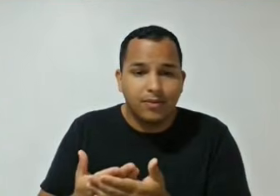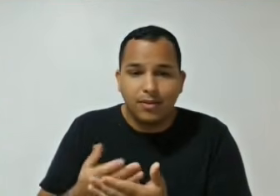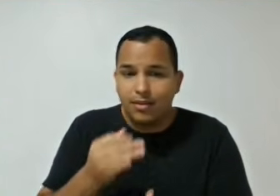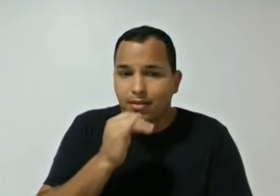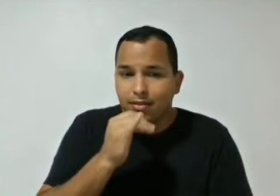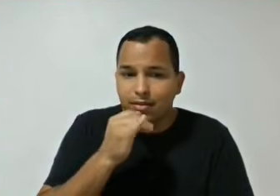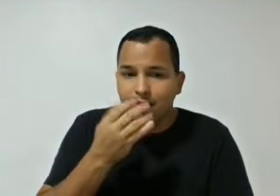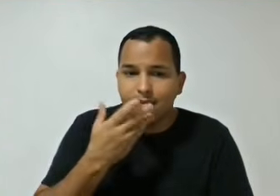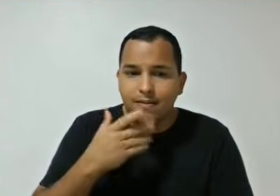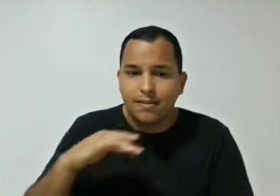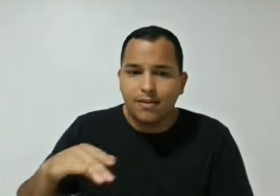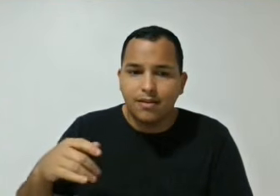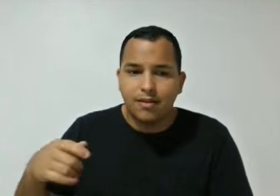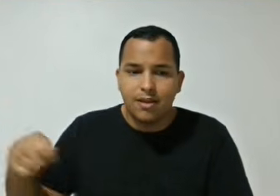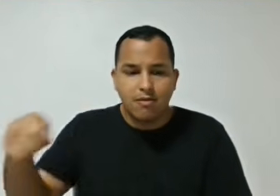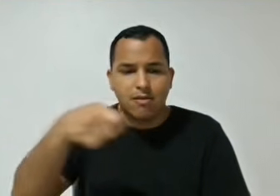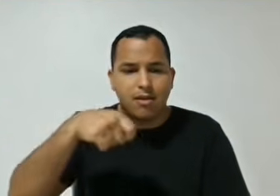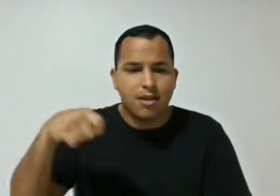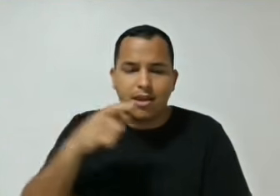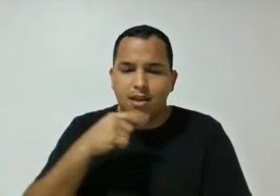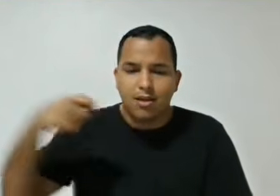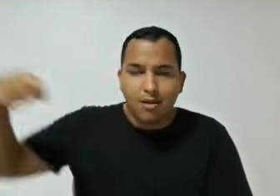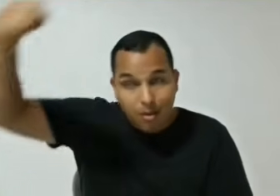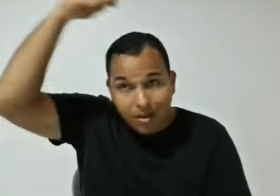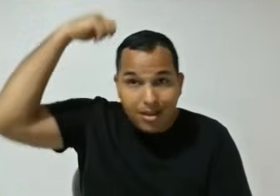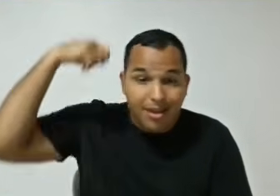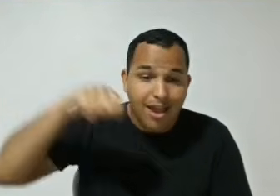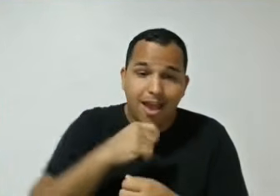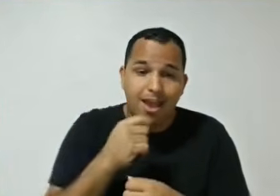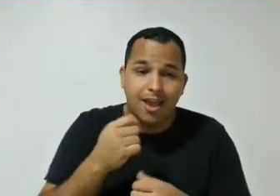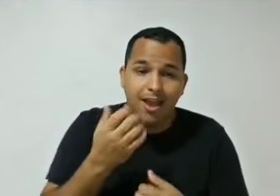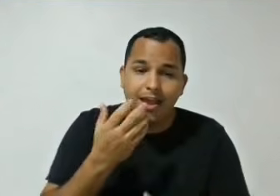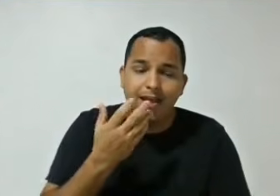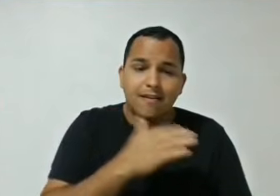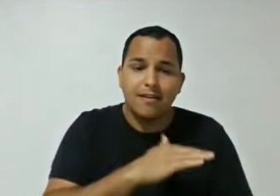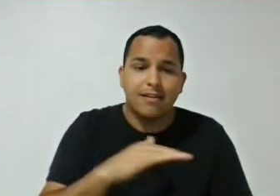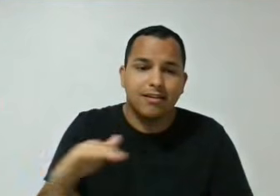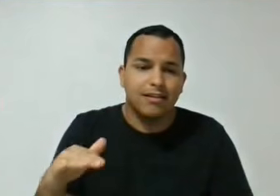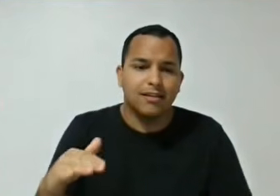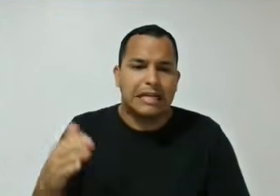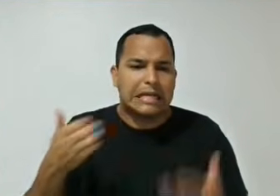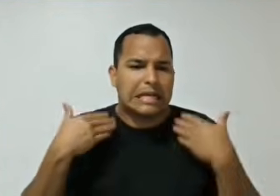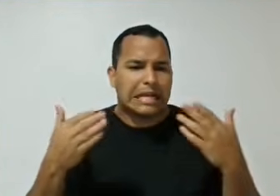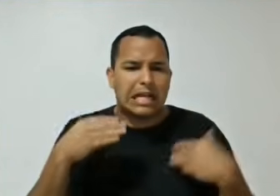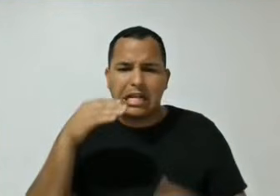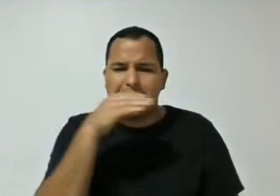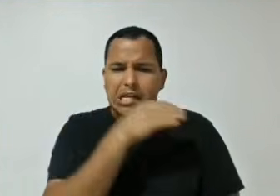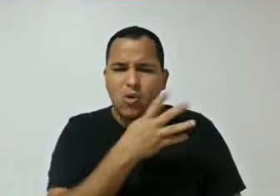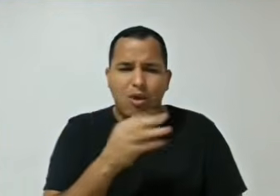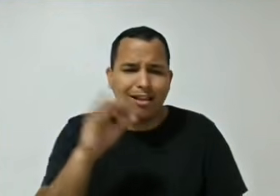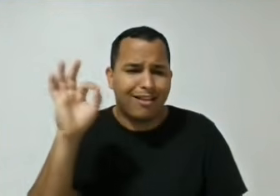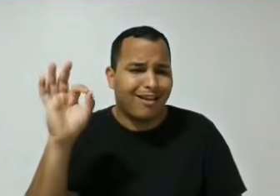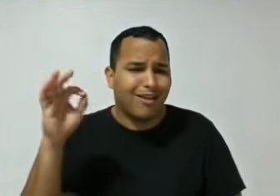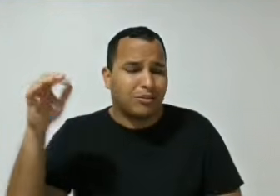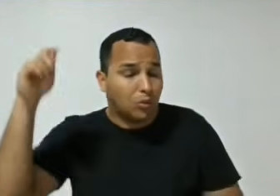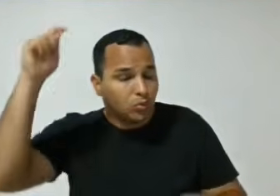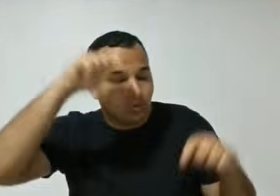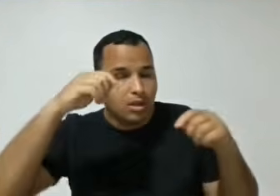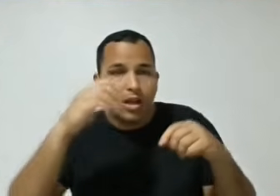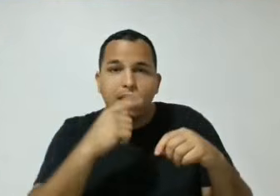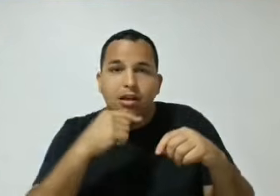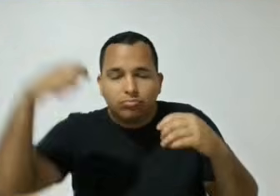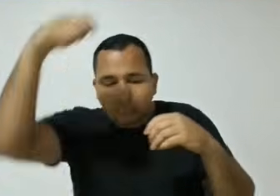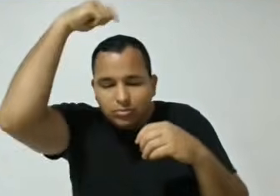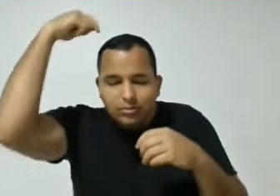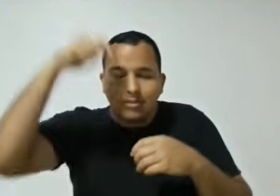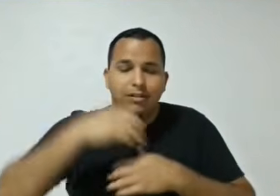a mangueira e moram as crianças, né? E os pais estão lá festejando num dia de calor, num verão de 40 graus, e é uma coisa suburbana e